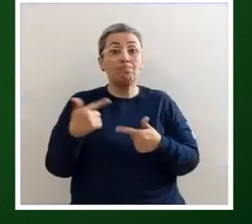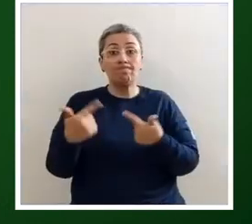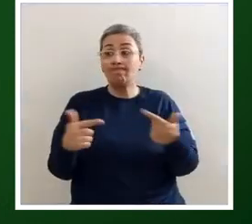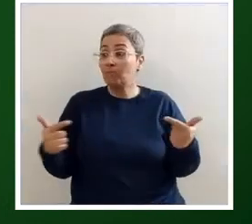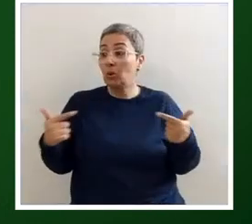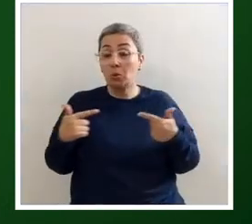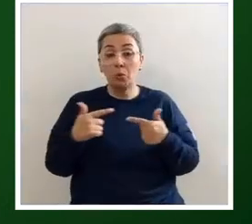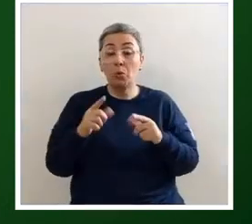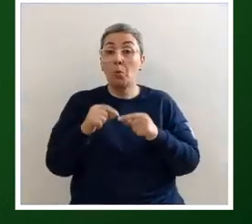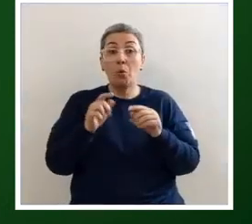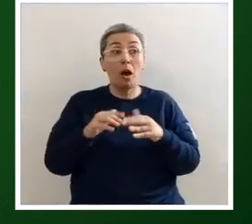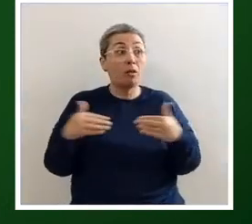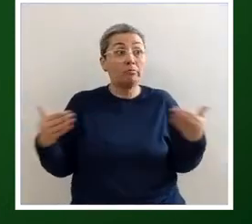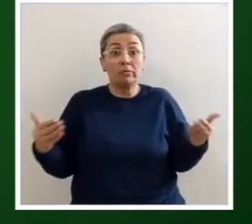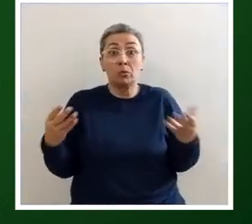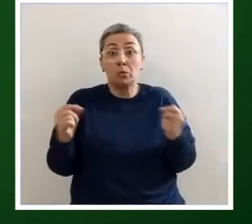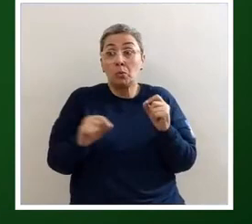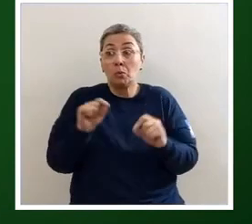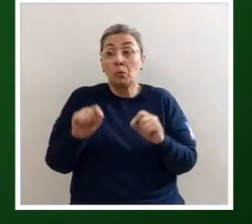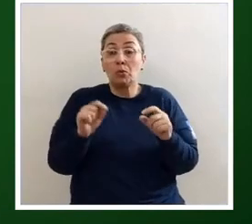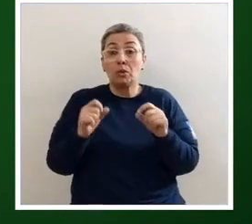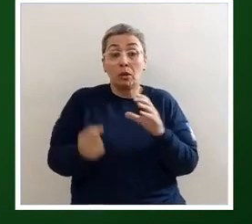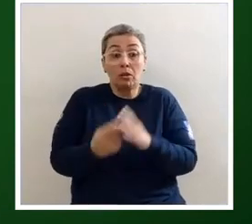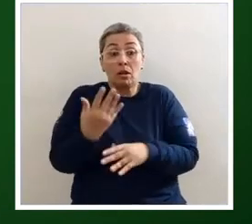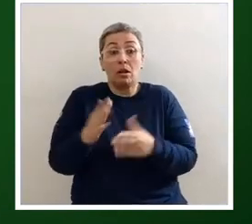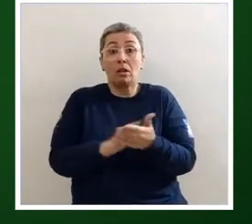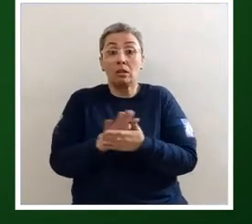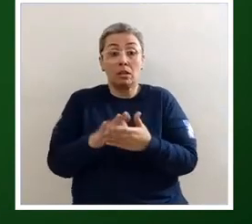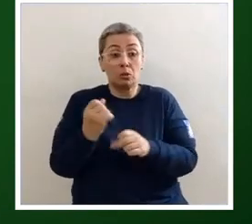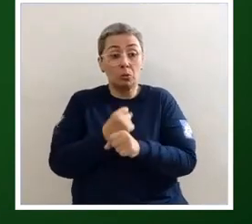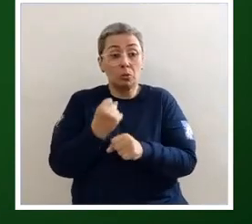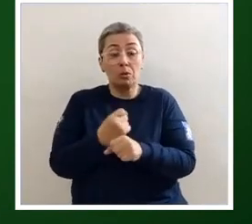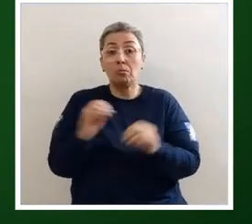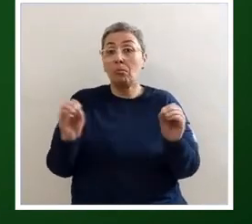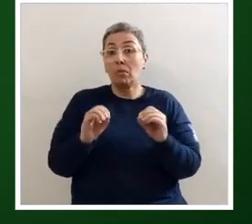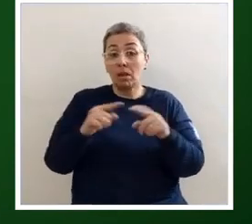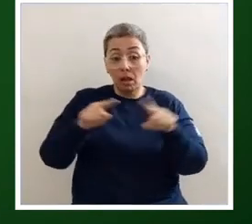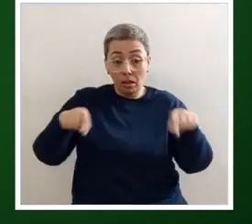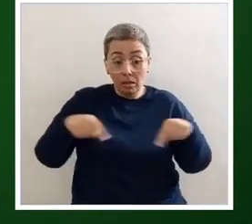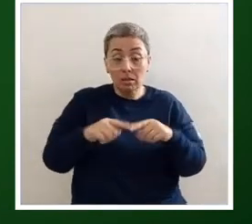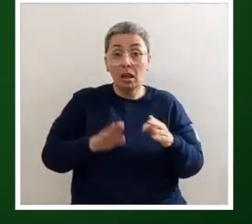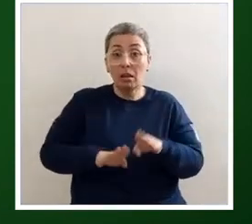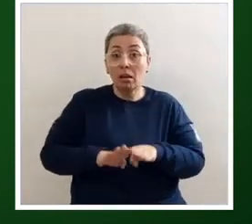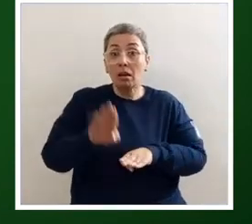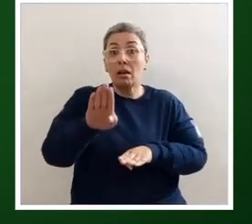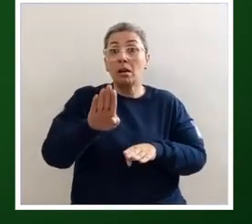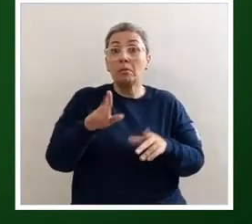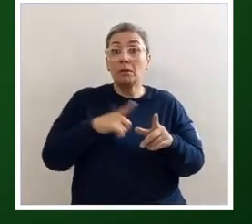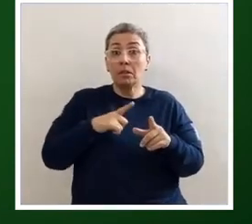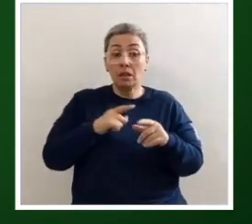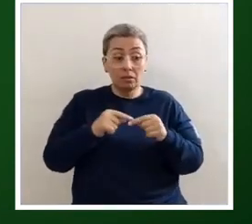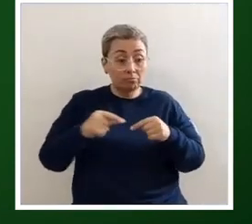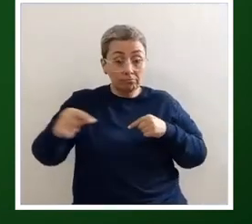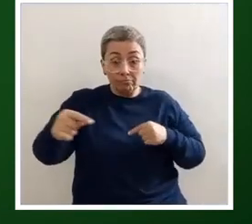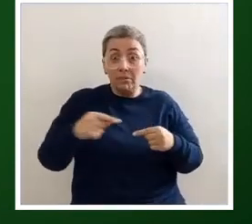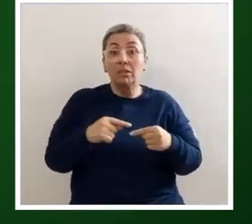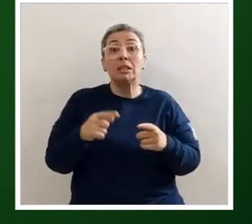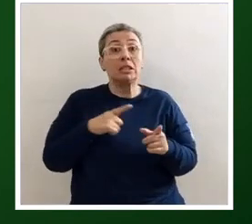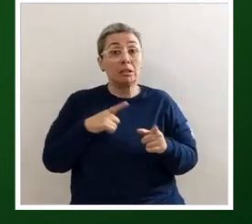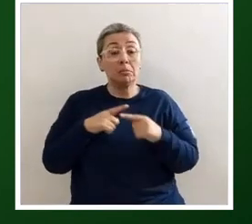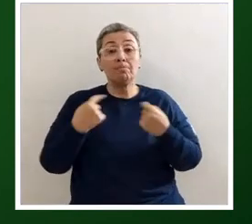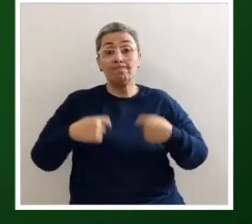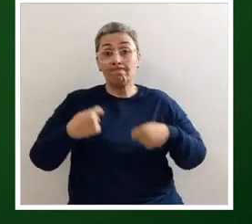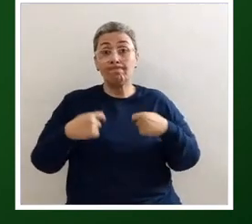tem para onde a gente criar ou fazer mais uma sala a rampa ela precisa de um certo espaço também